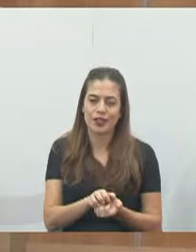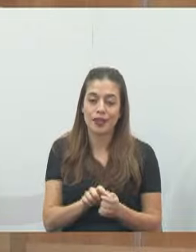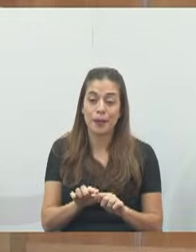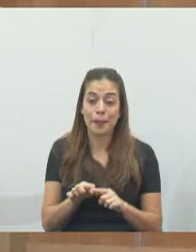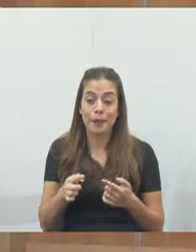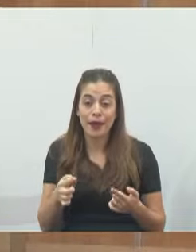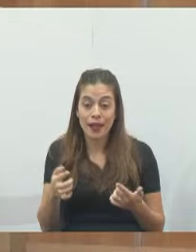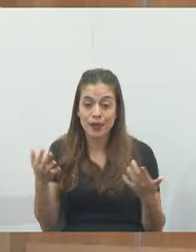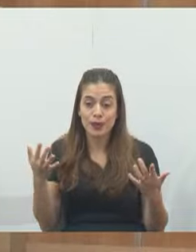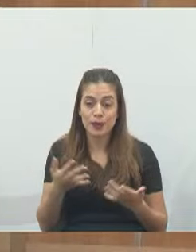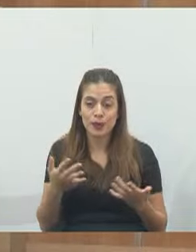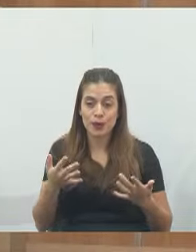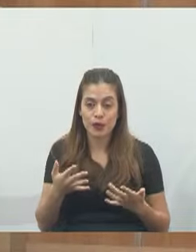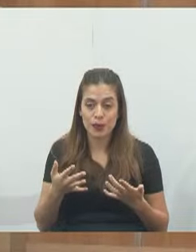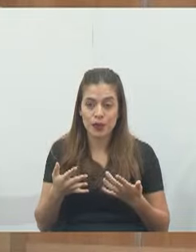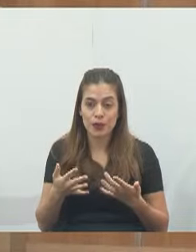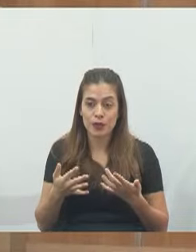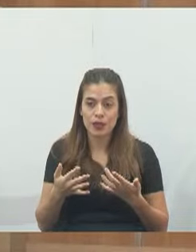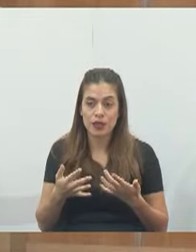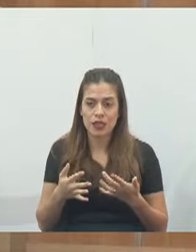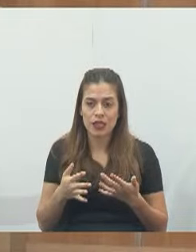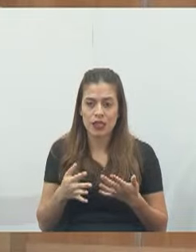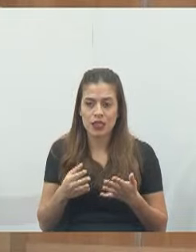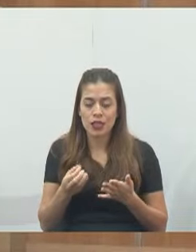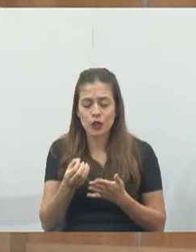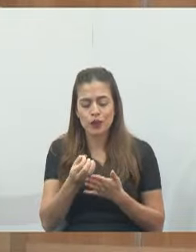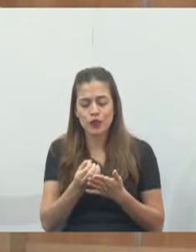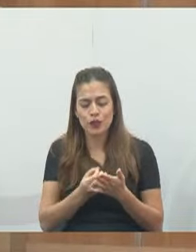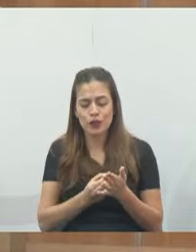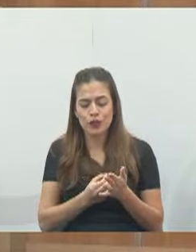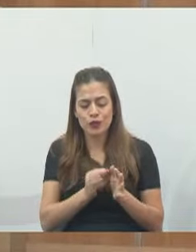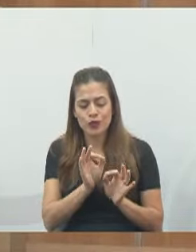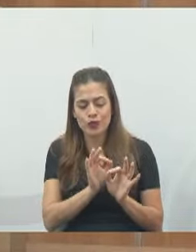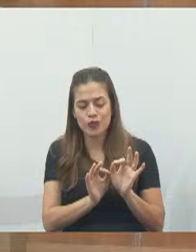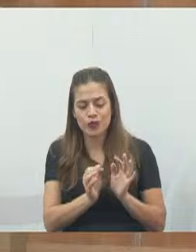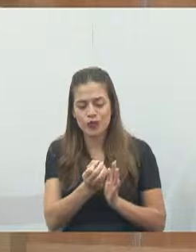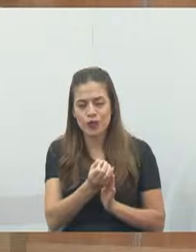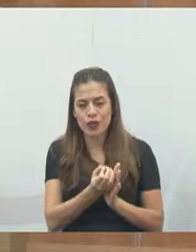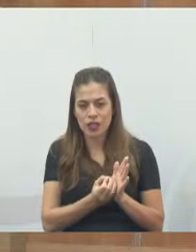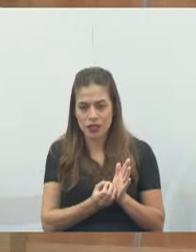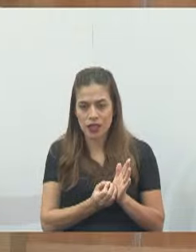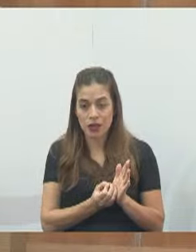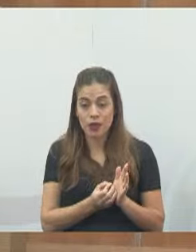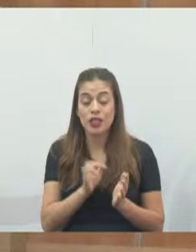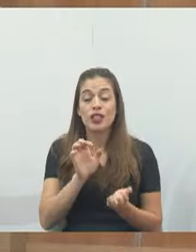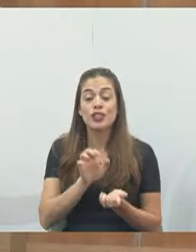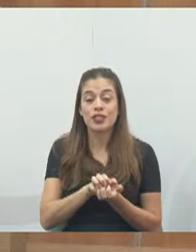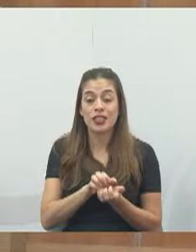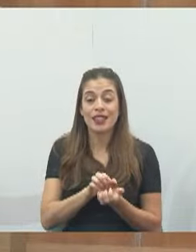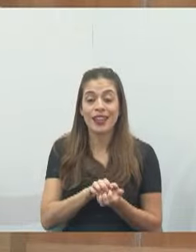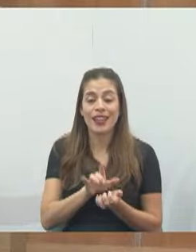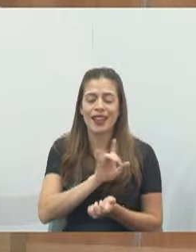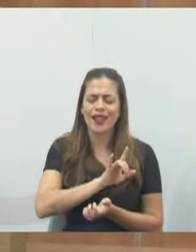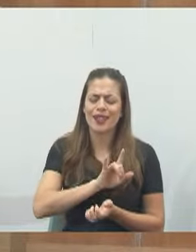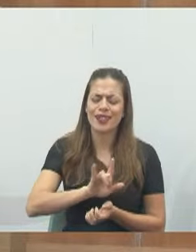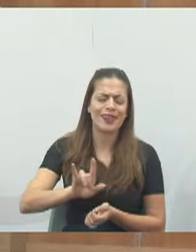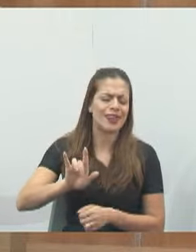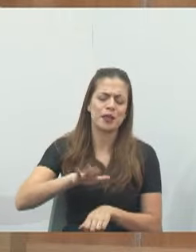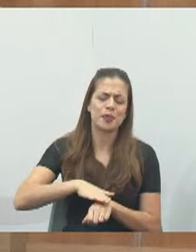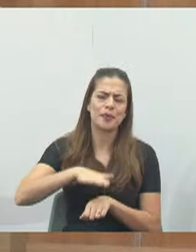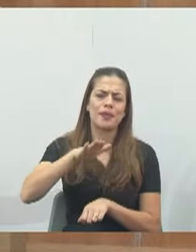hoje, através dessa formalidade, dessa formalização, Jacareí passa a te amar ainda